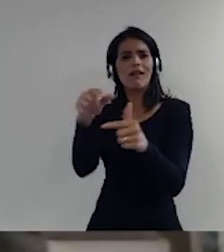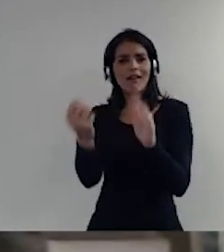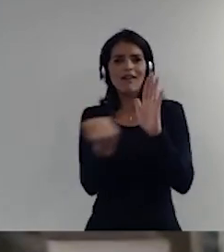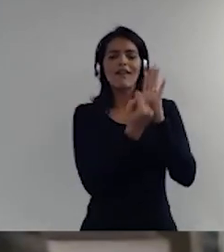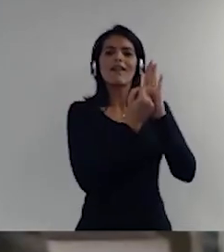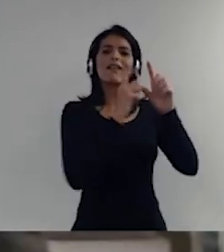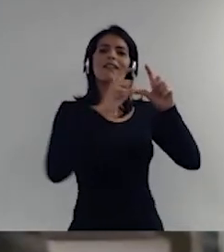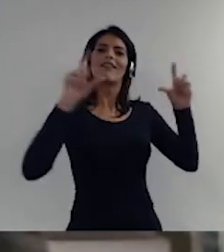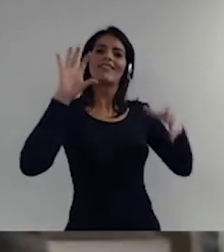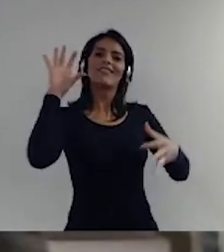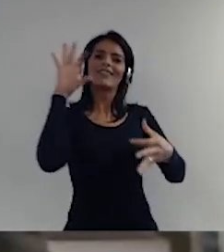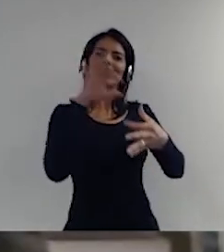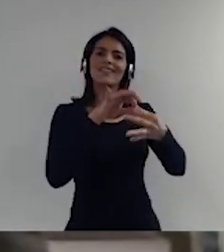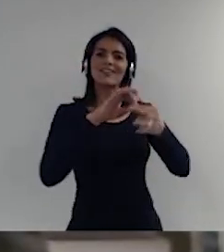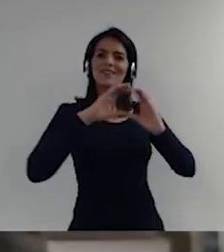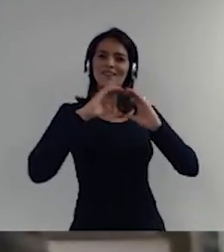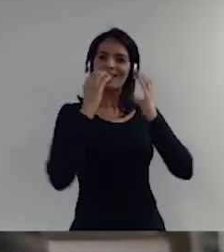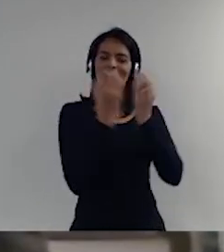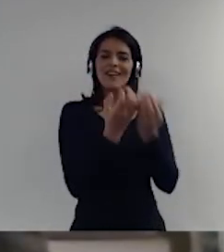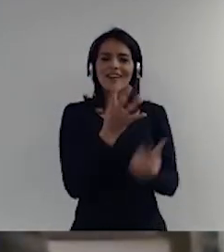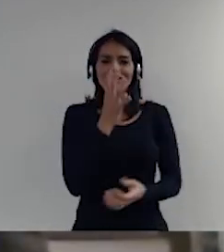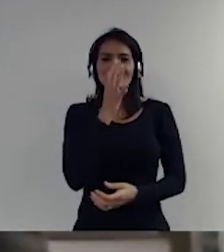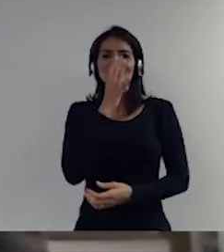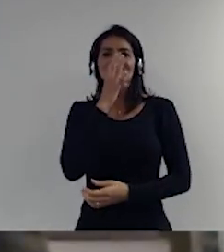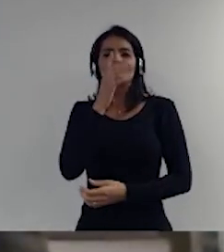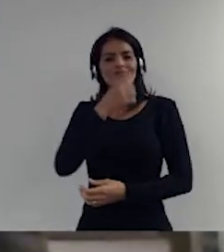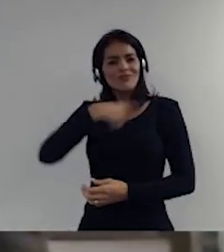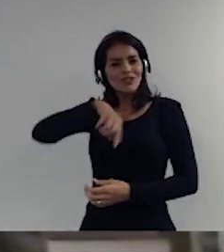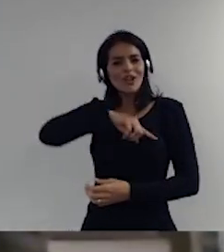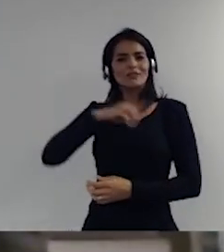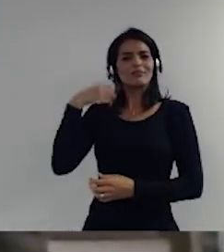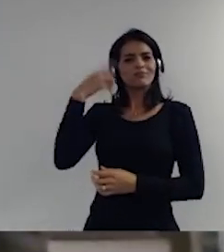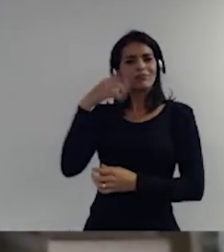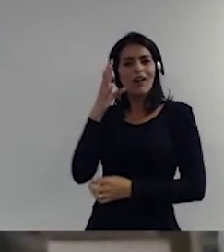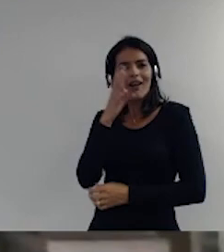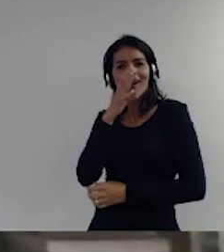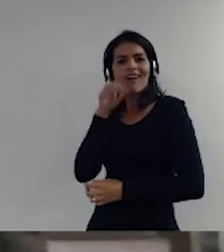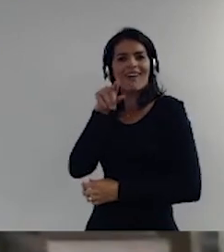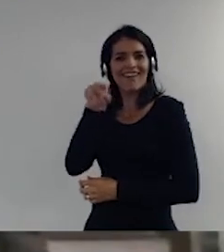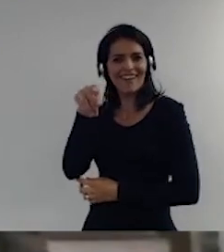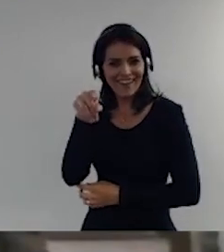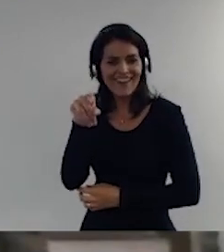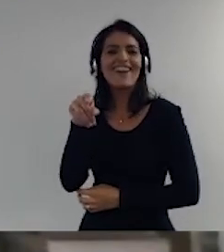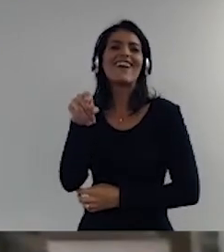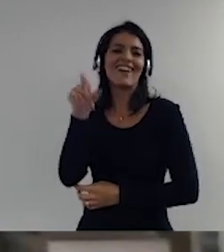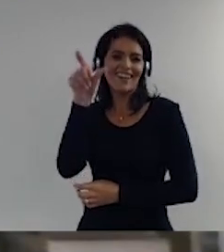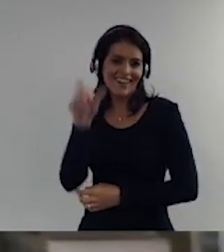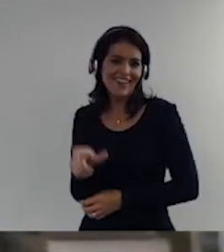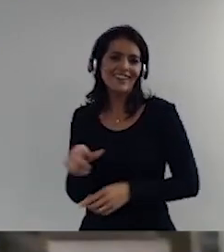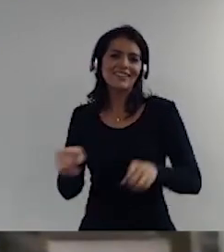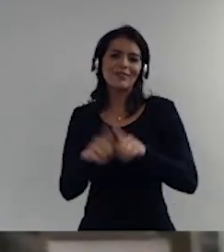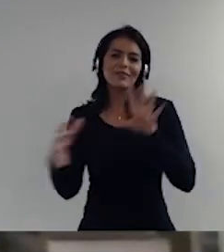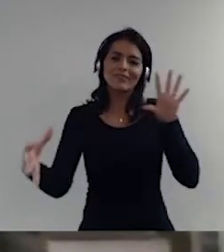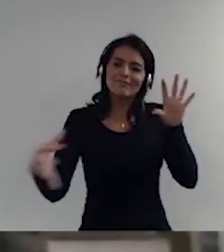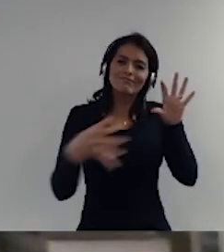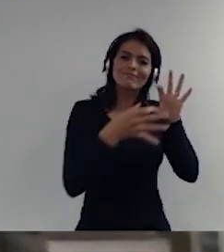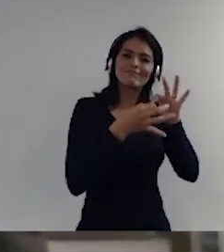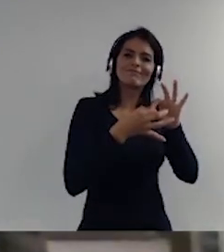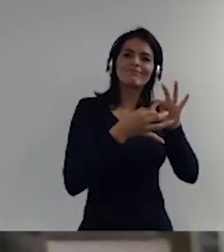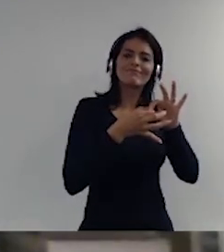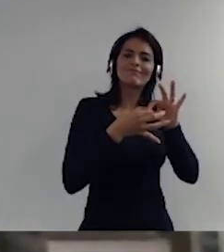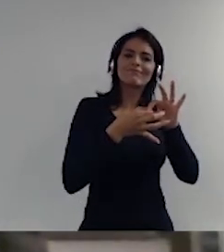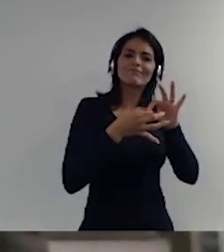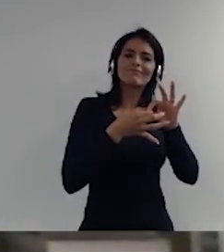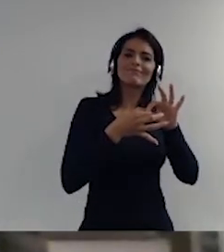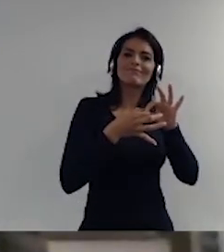profundamente ligado, não só pela admiração que todos os advogados certamente lhe votaram, mas pelo laço comum das nossas